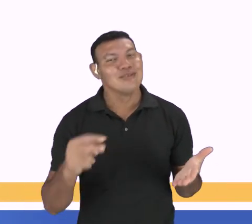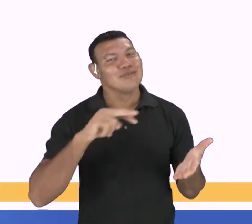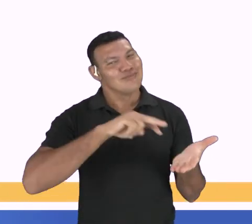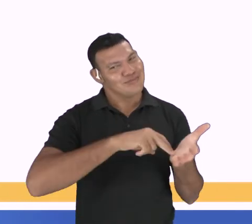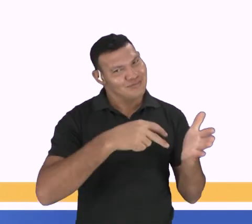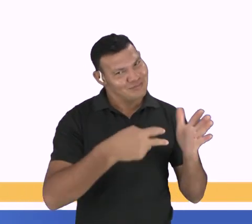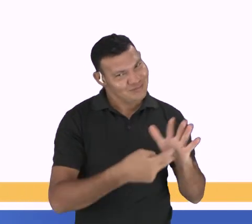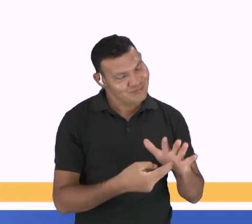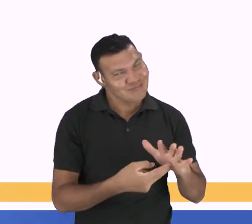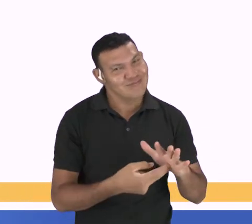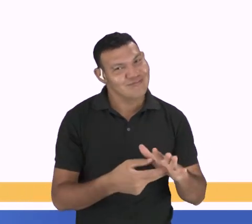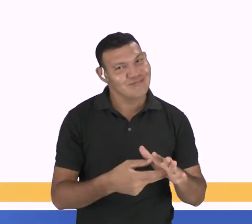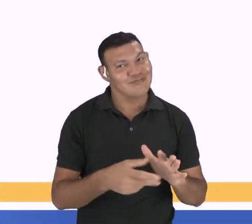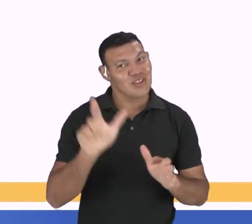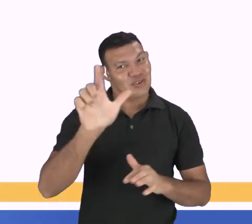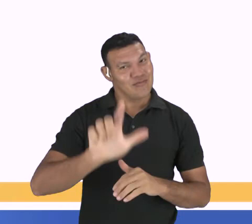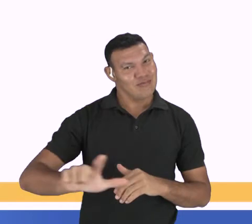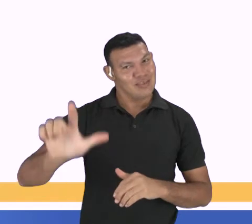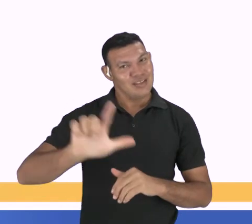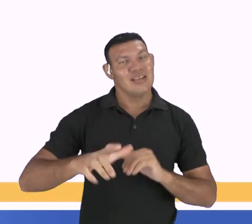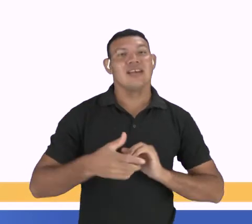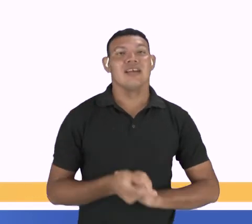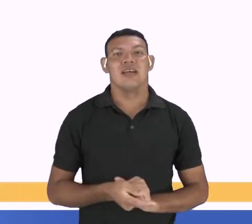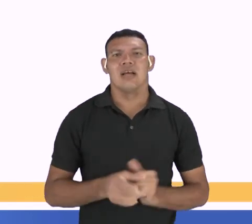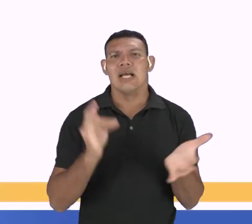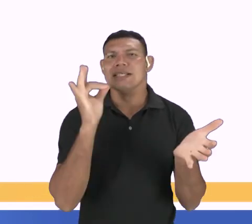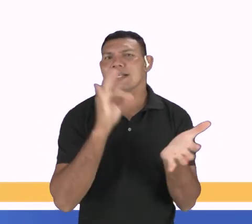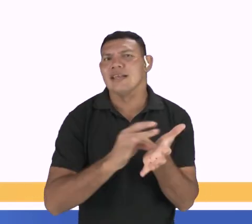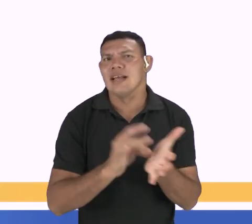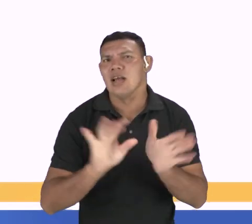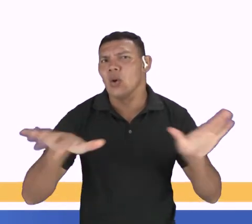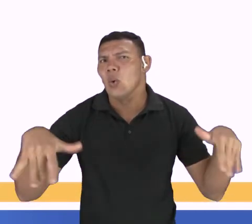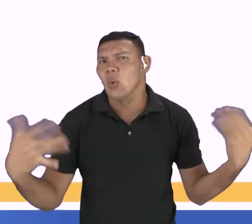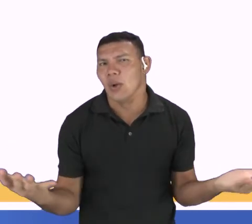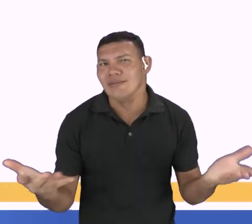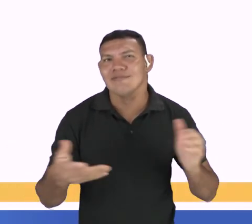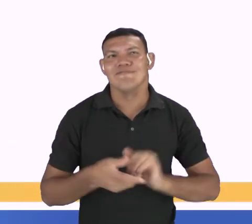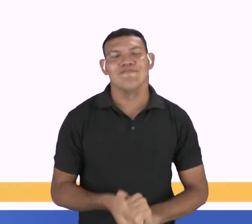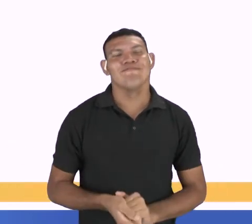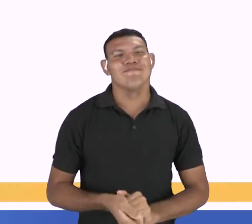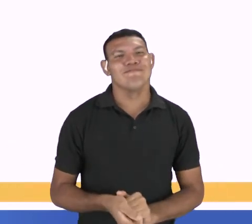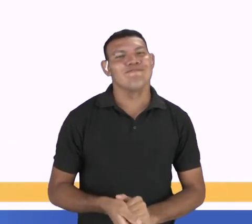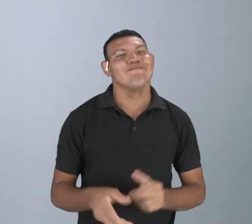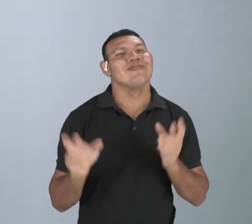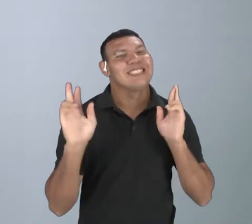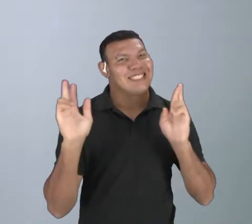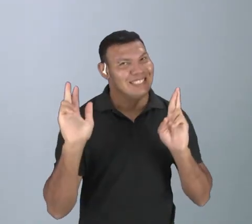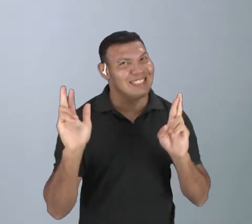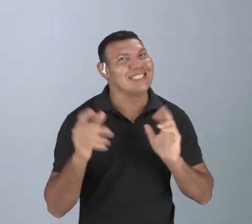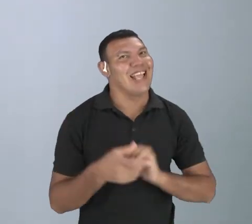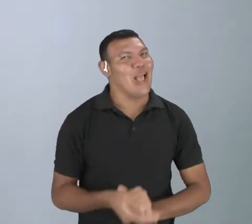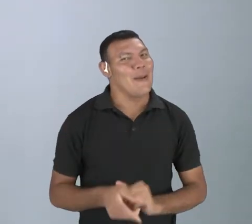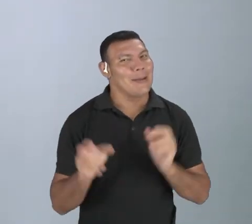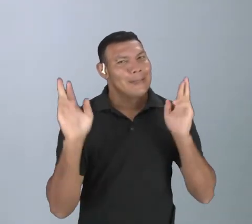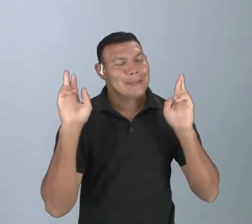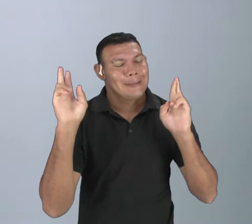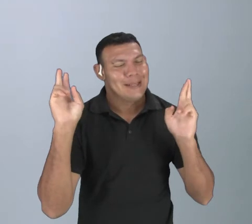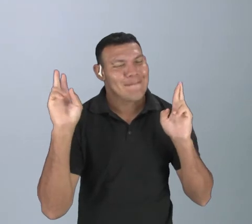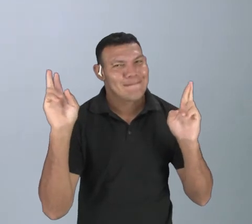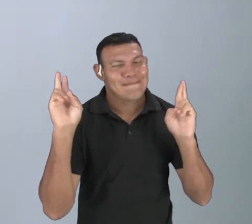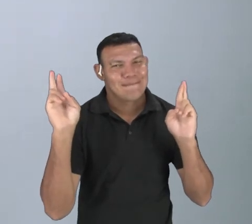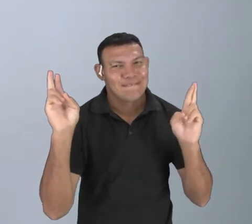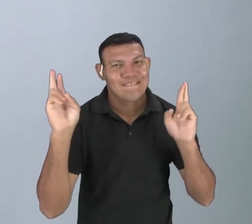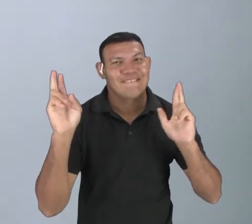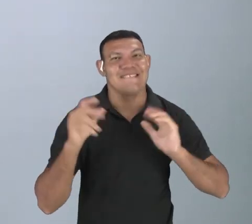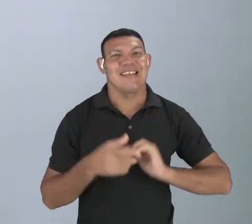né? Através do meu coração. Mas o sentido real é juro pra você. É aquela promessa que a gente faz, né? De cruzar os